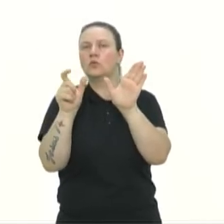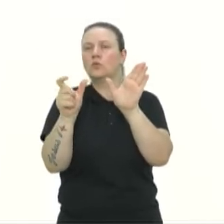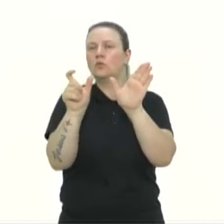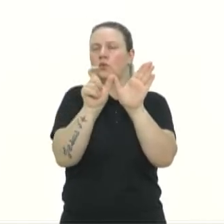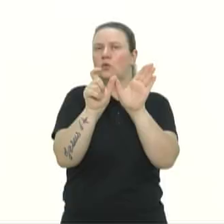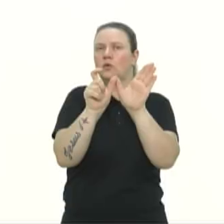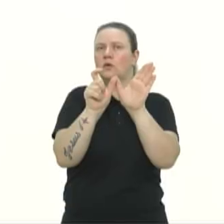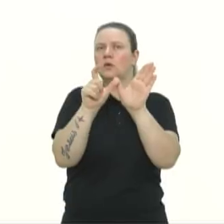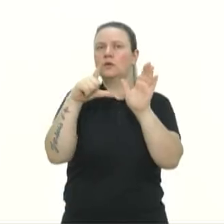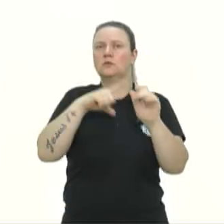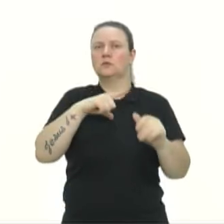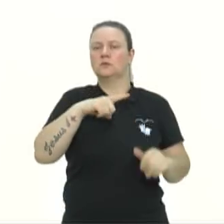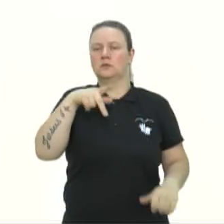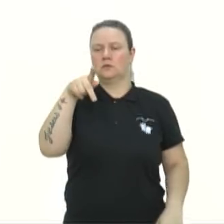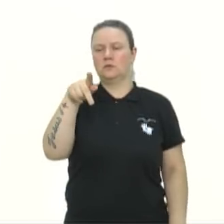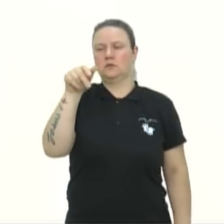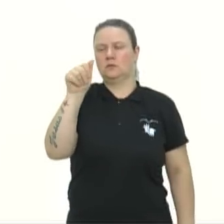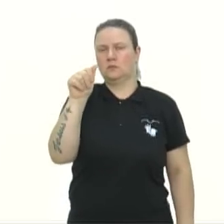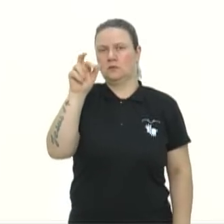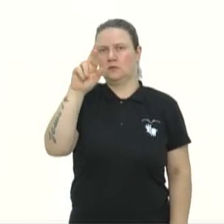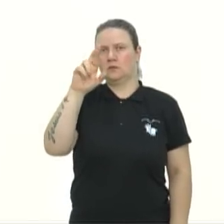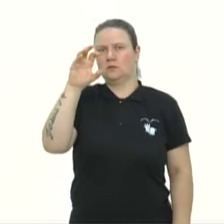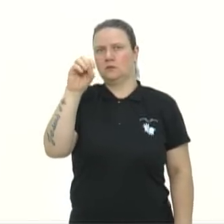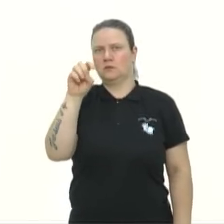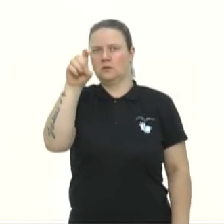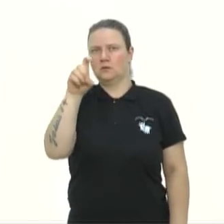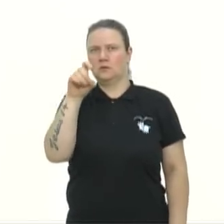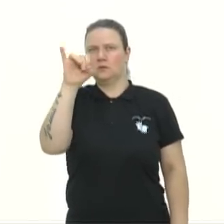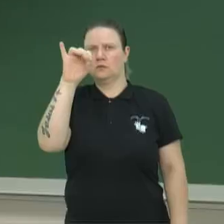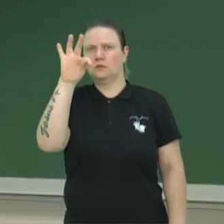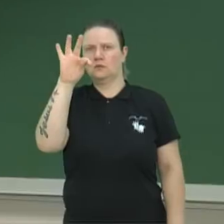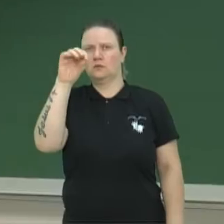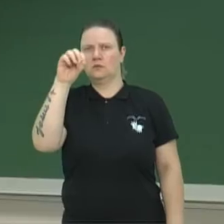Uma paroxítona. Olha aqui,